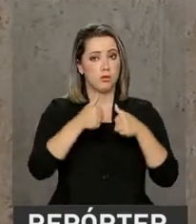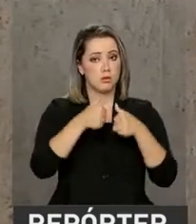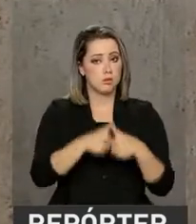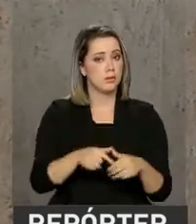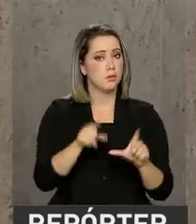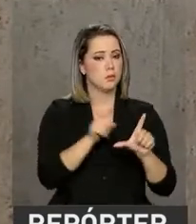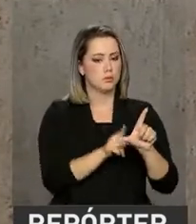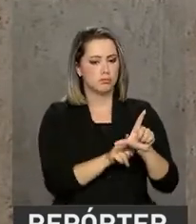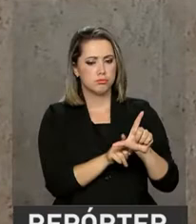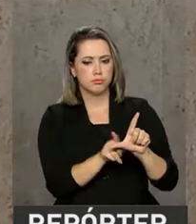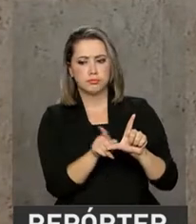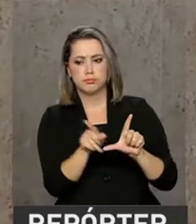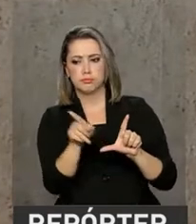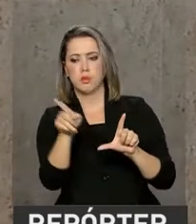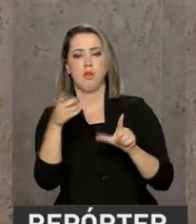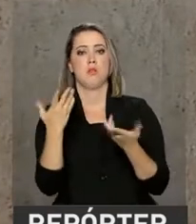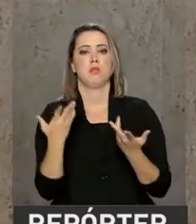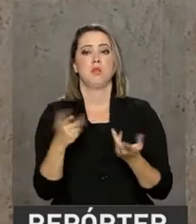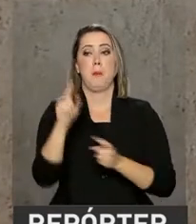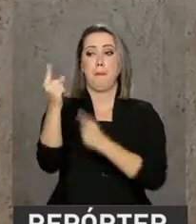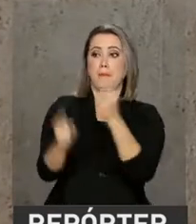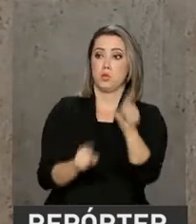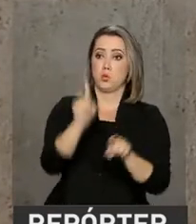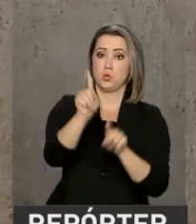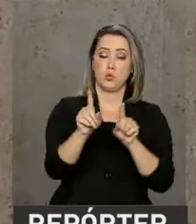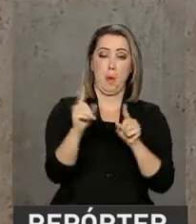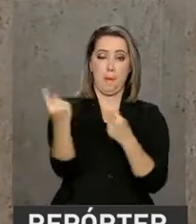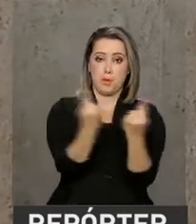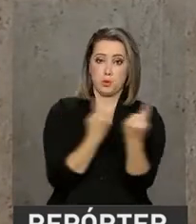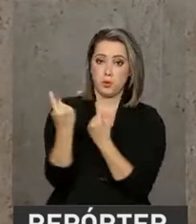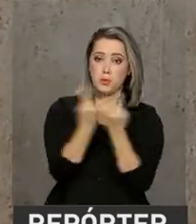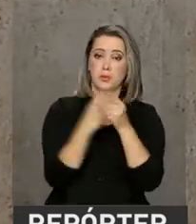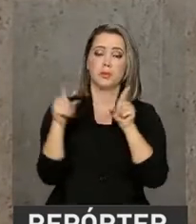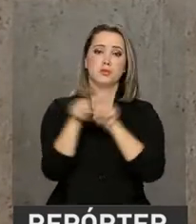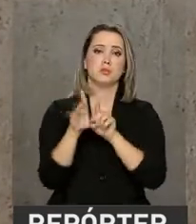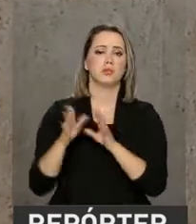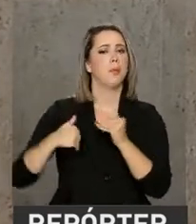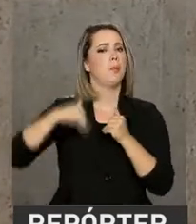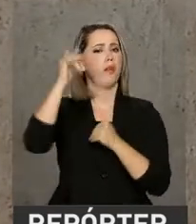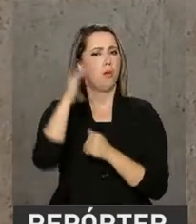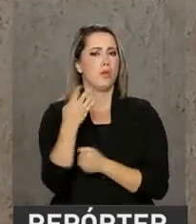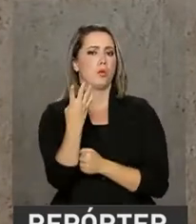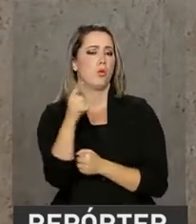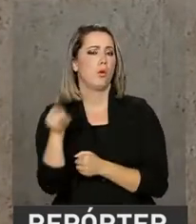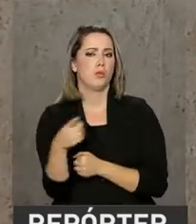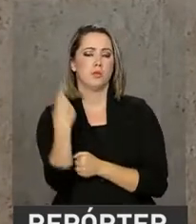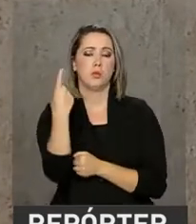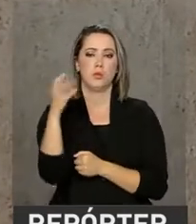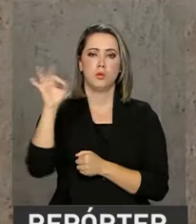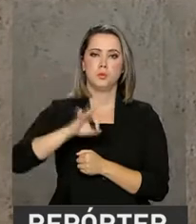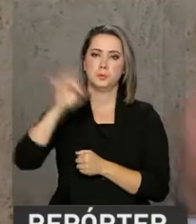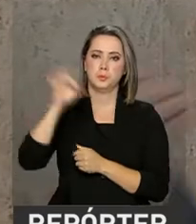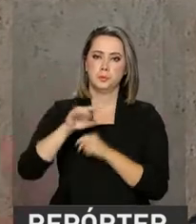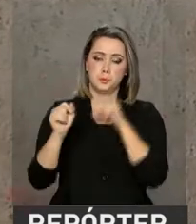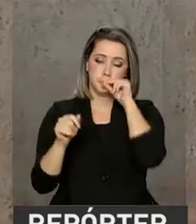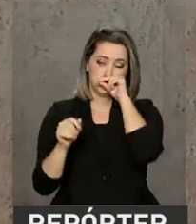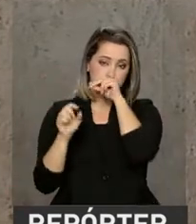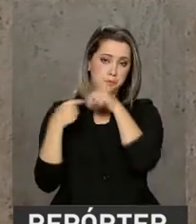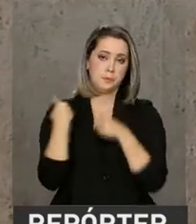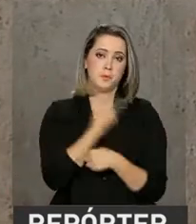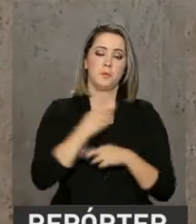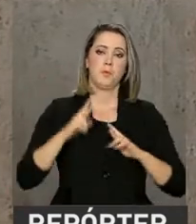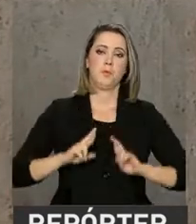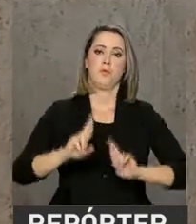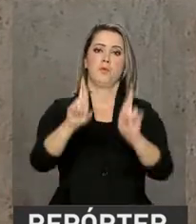em relação à quantidade de passageiros também vemos um aumento de 4,1 por cento em março estava esperando agora os números